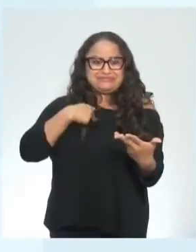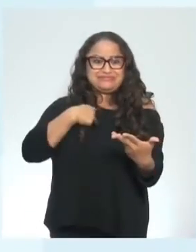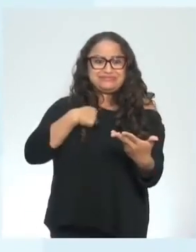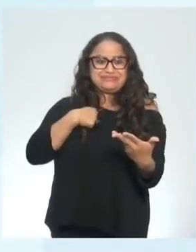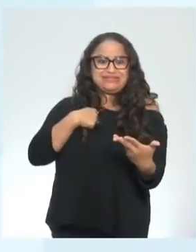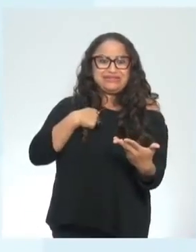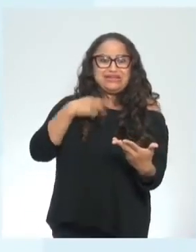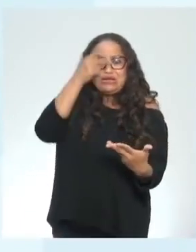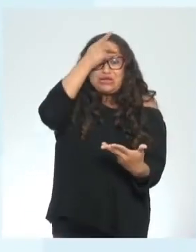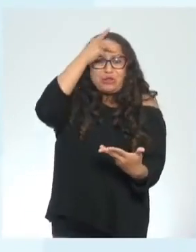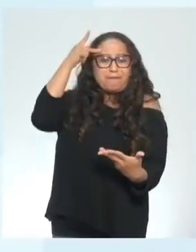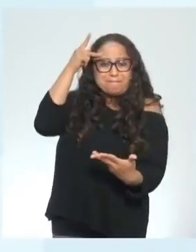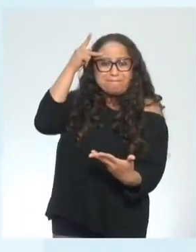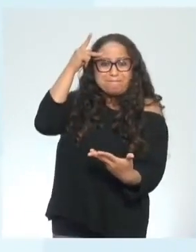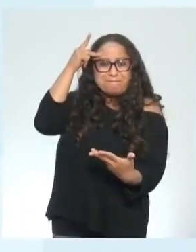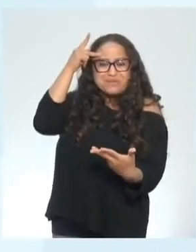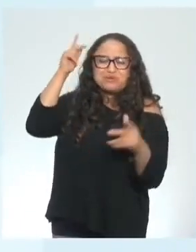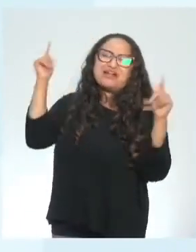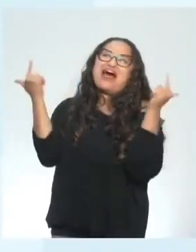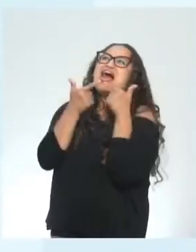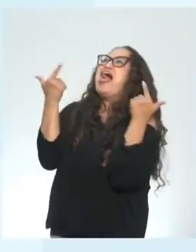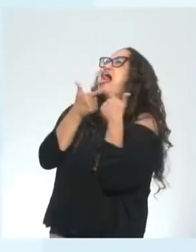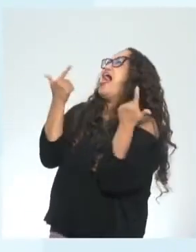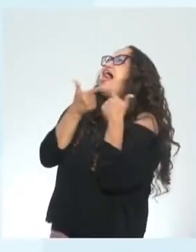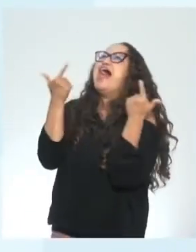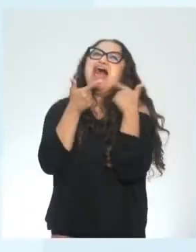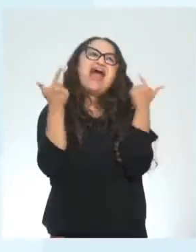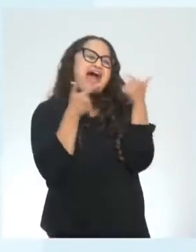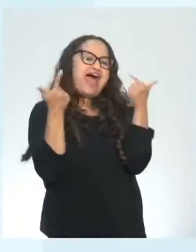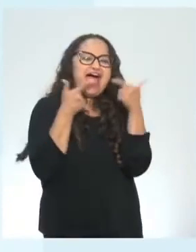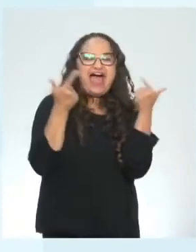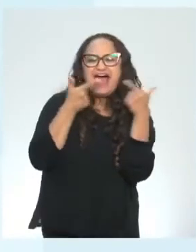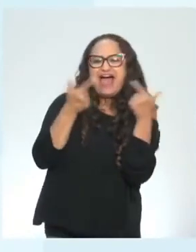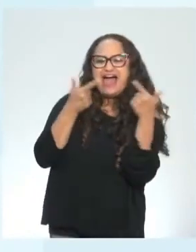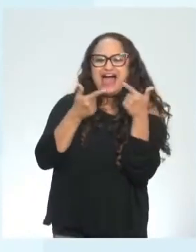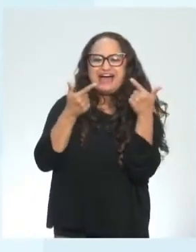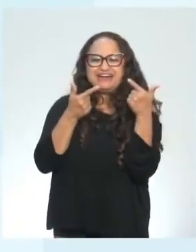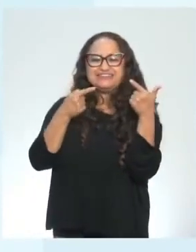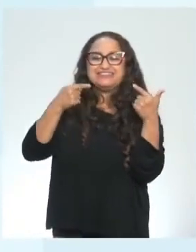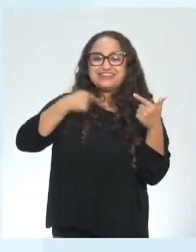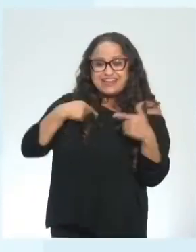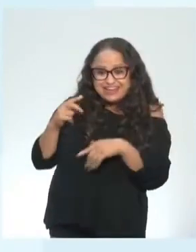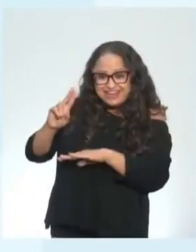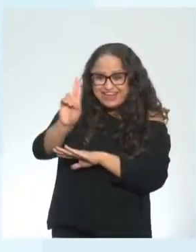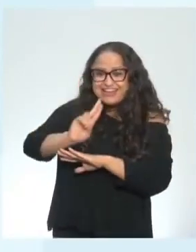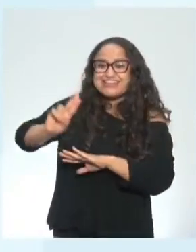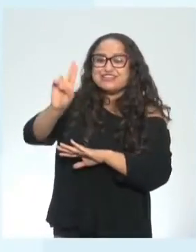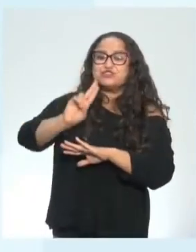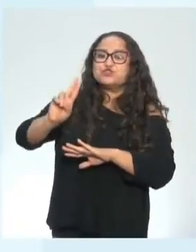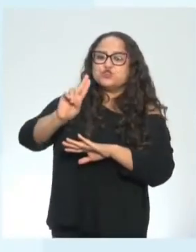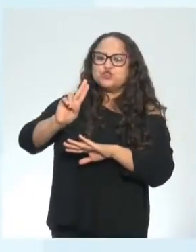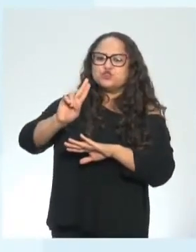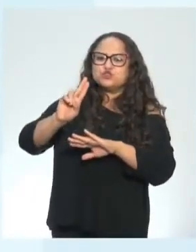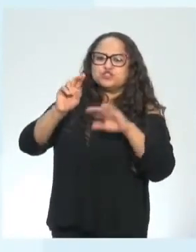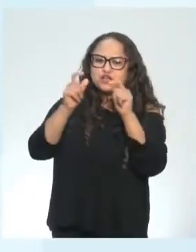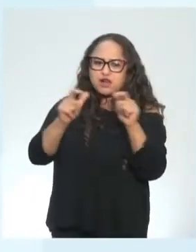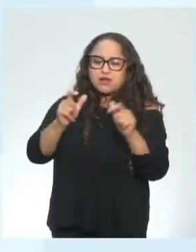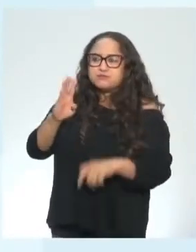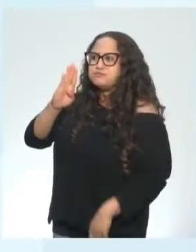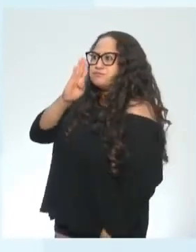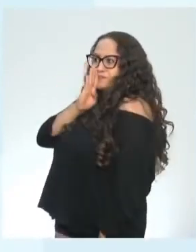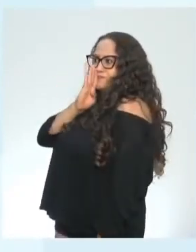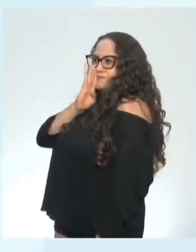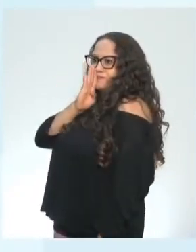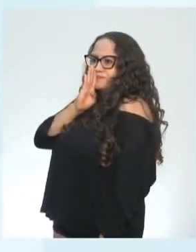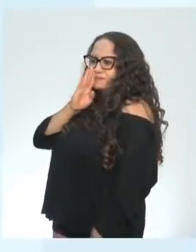ficar embaraçado justinickpgh Olaf só para fazer as pessoas darem risada né rirem e posse us